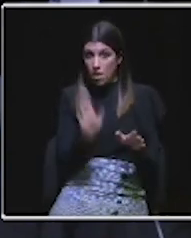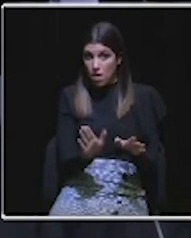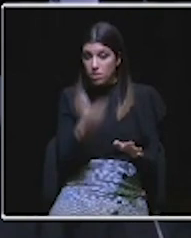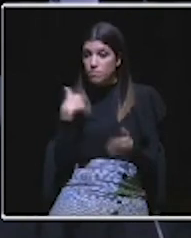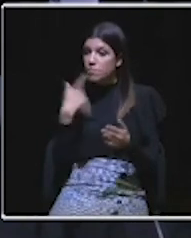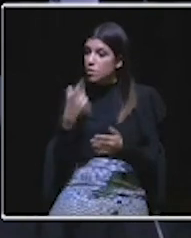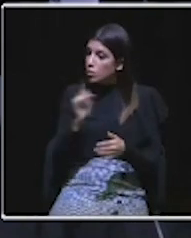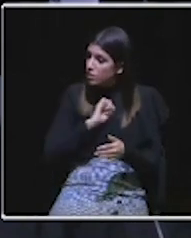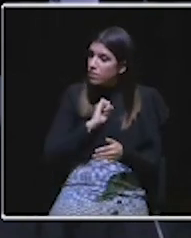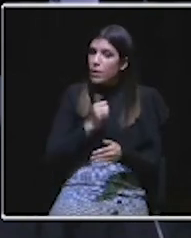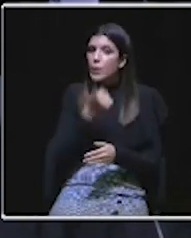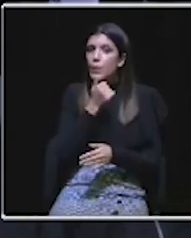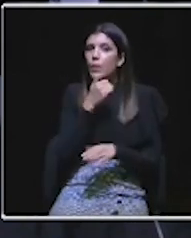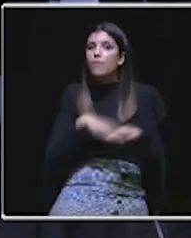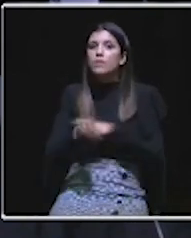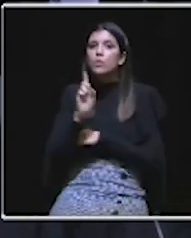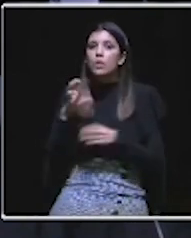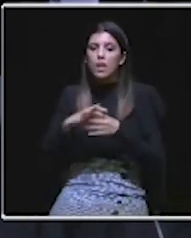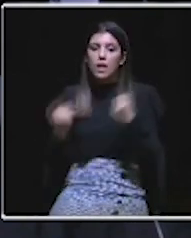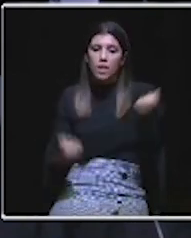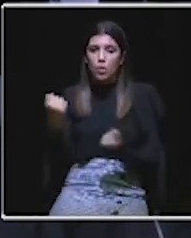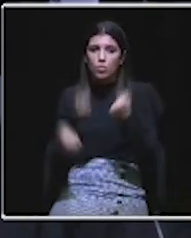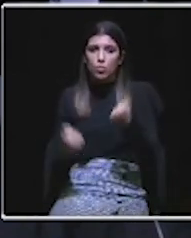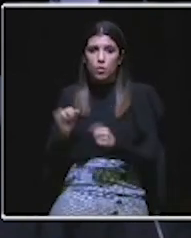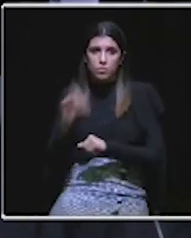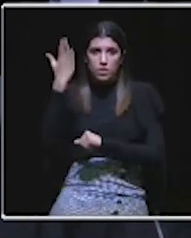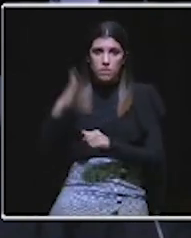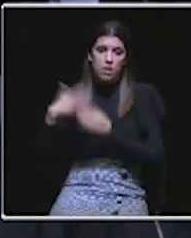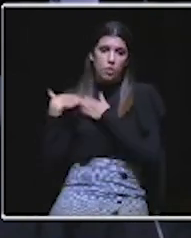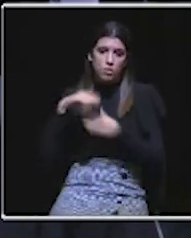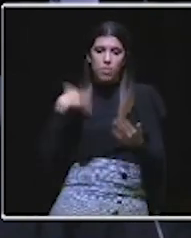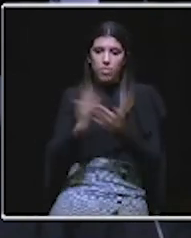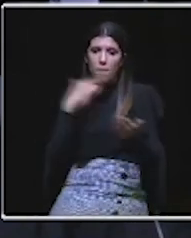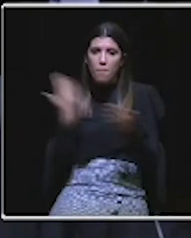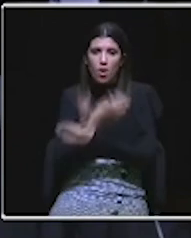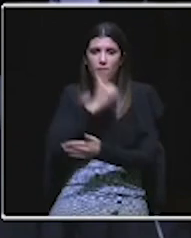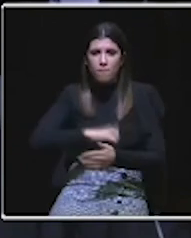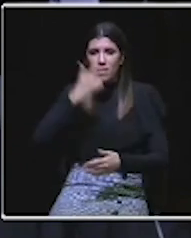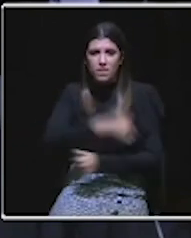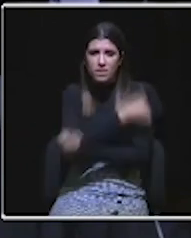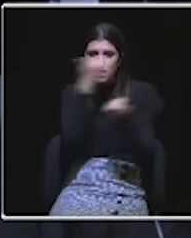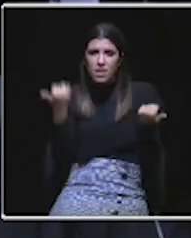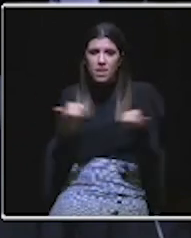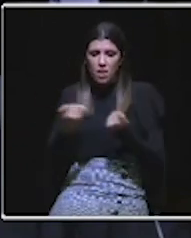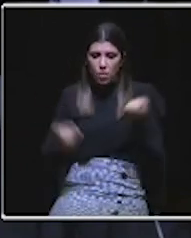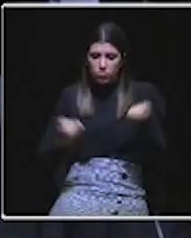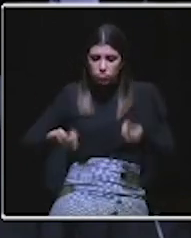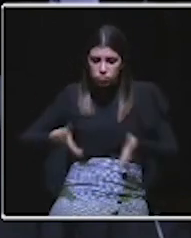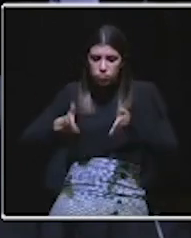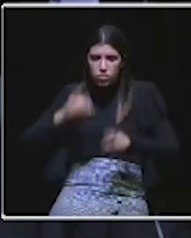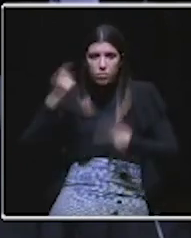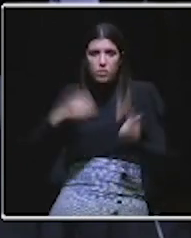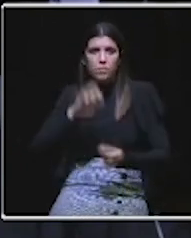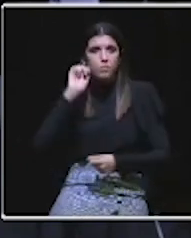minha pergunta é o que vai fazer relativamente ao automóvel, principal responsável pelas mortes e feridos na cidade, que ocupa tanto o espaço público e que prejudica a